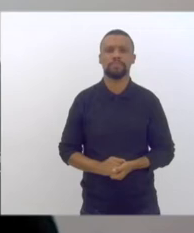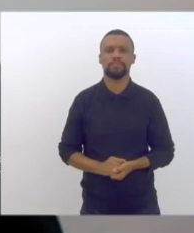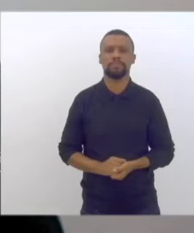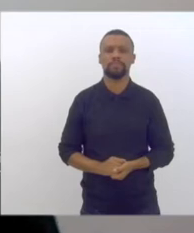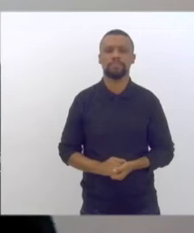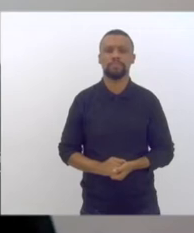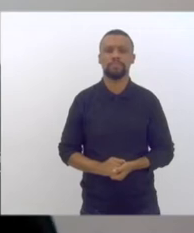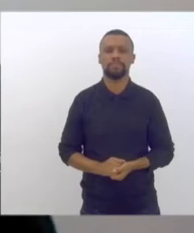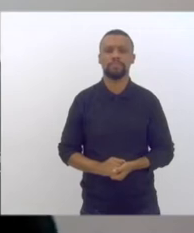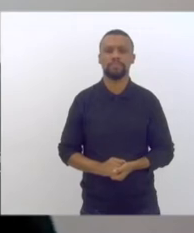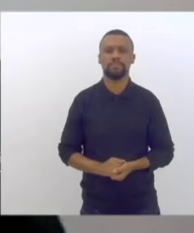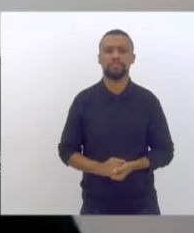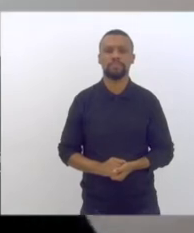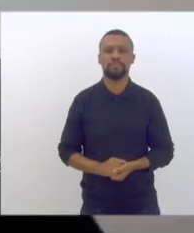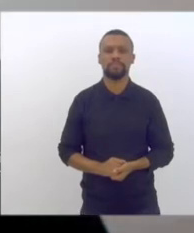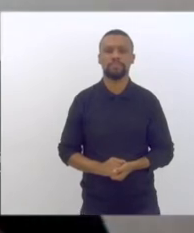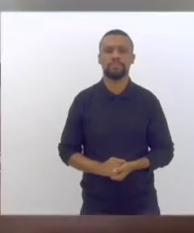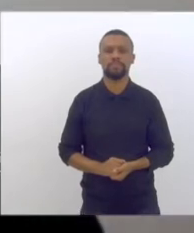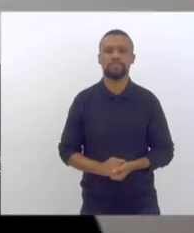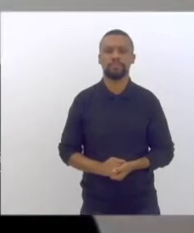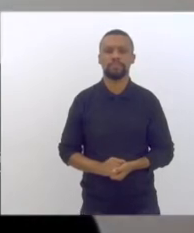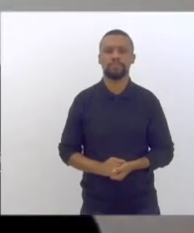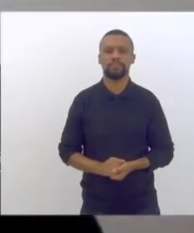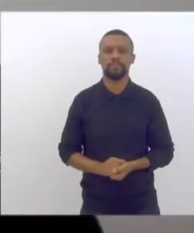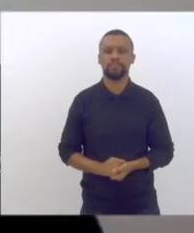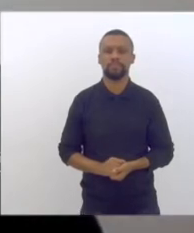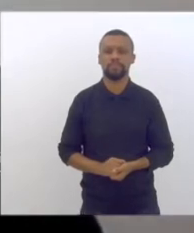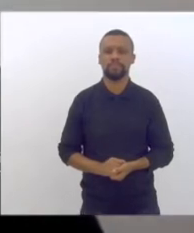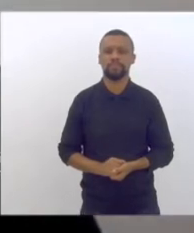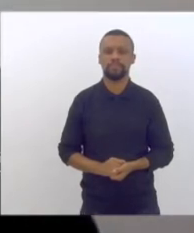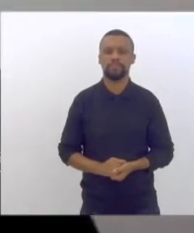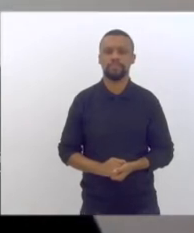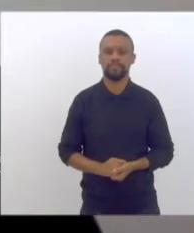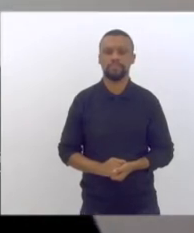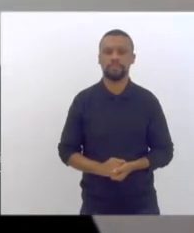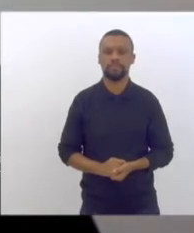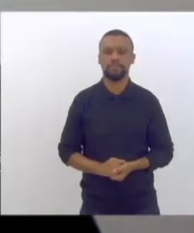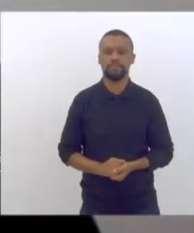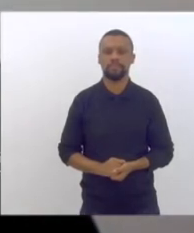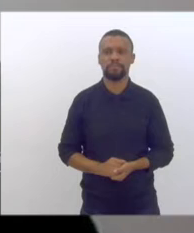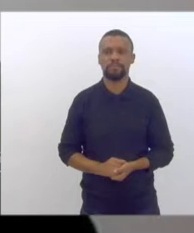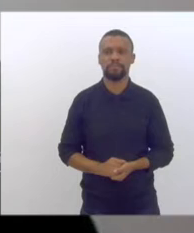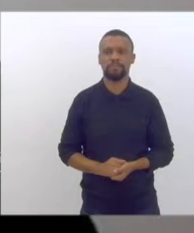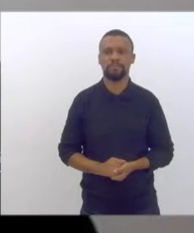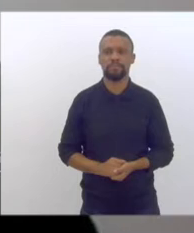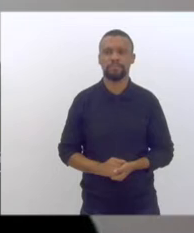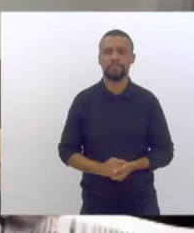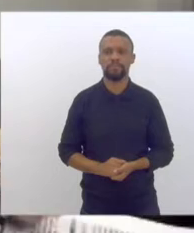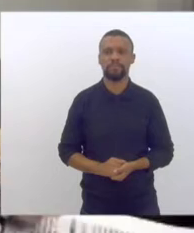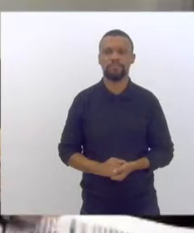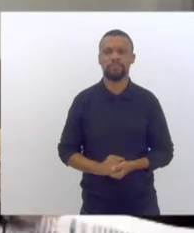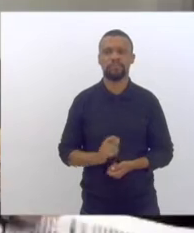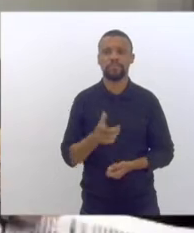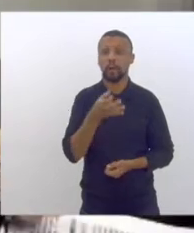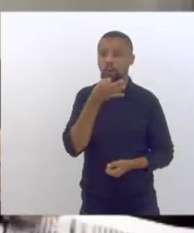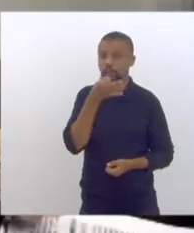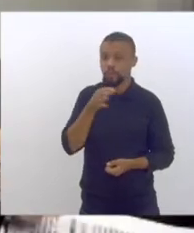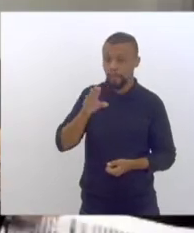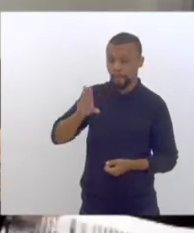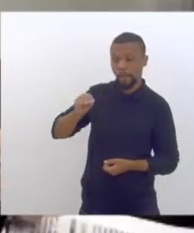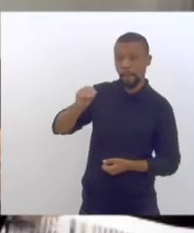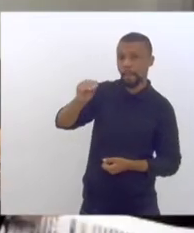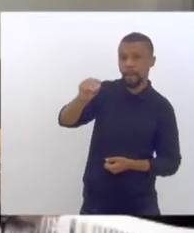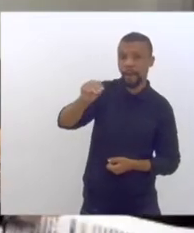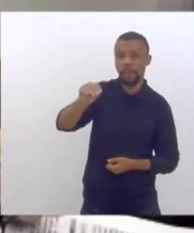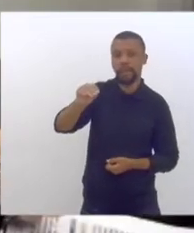se mais alguém cuja a e dá para ver então está prevalecendo o áudio dele